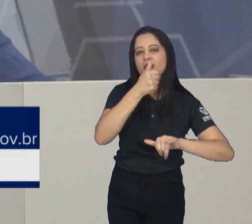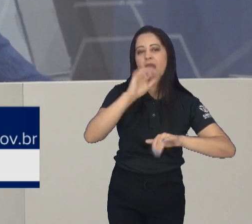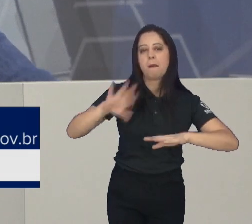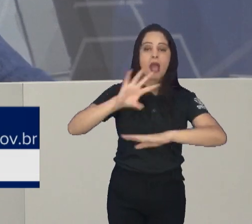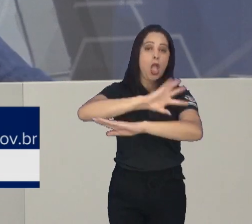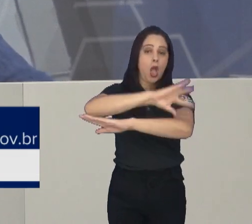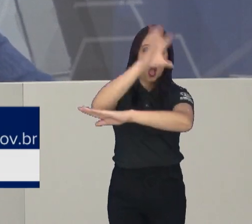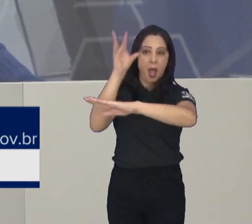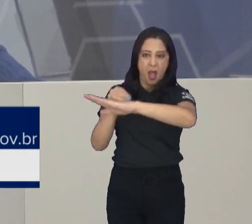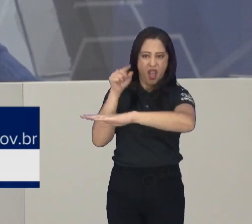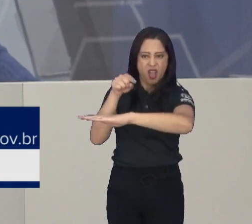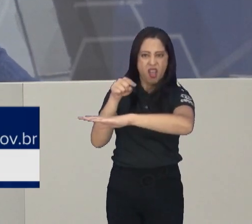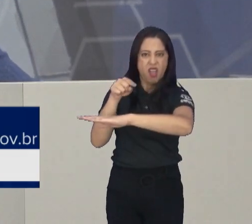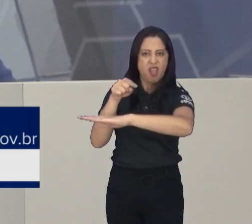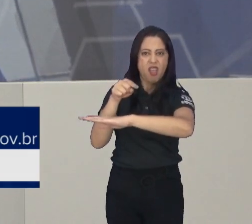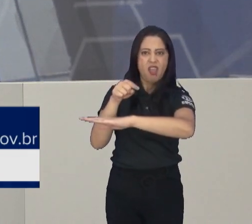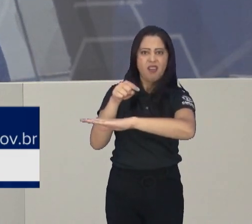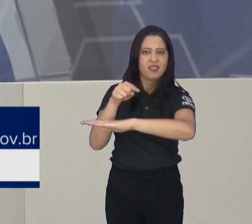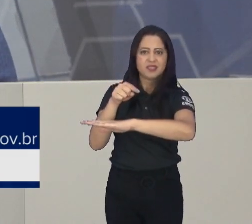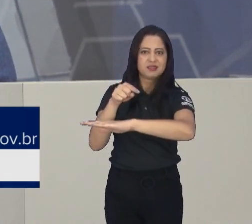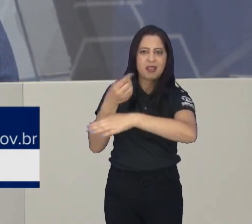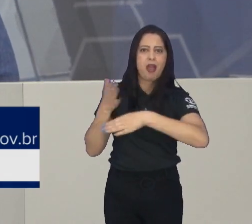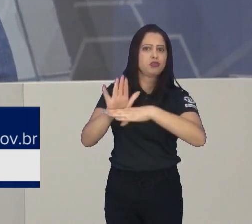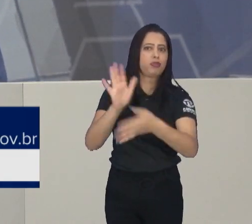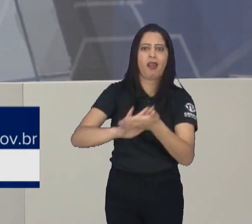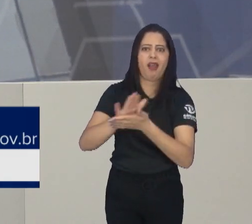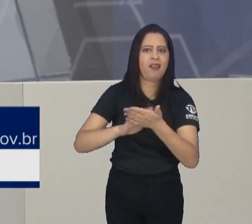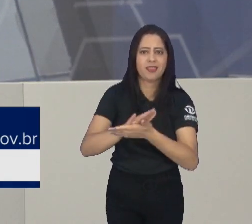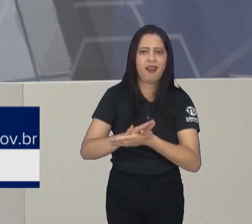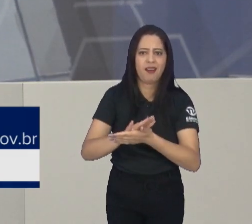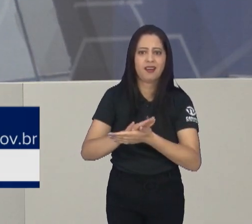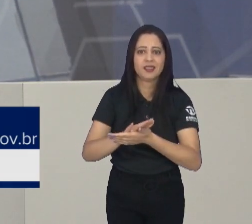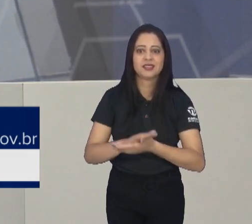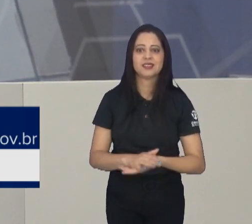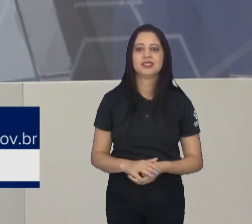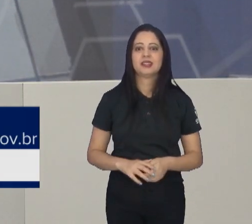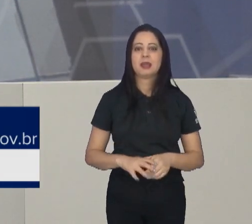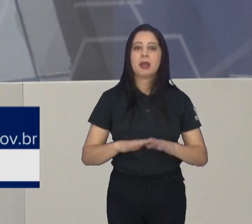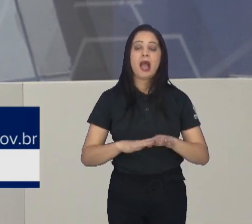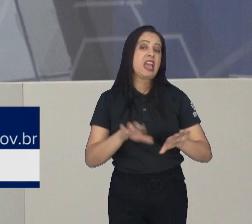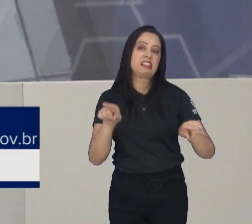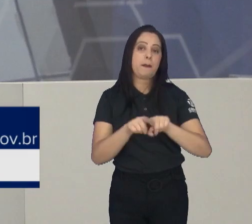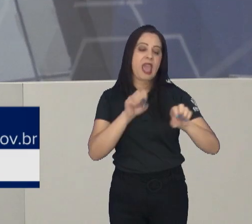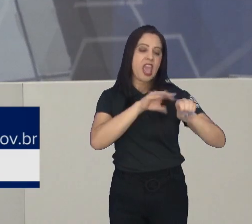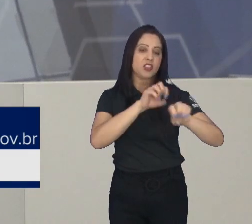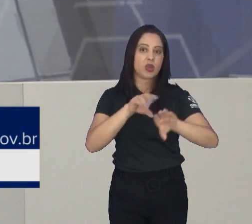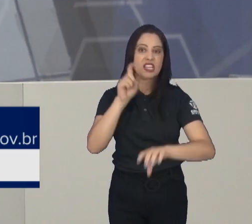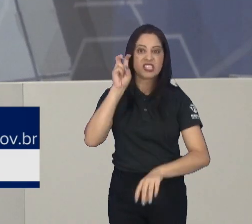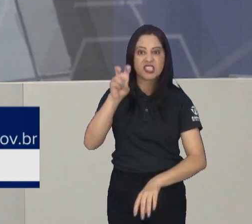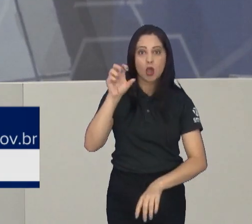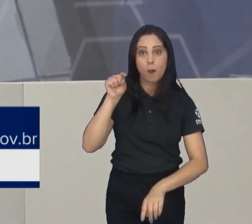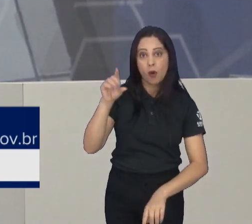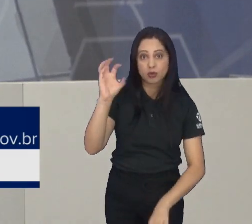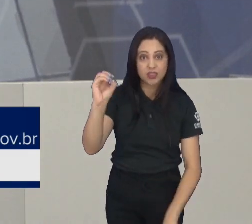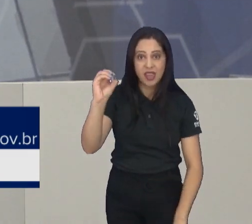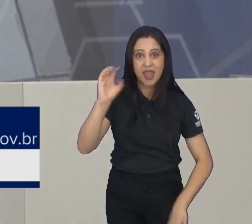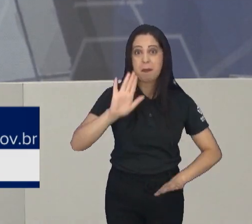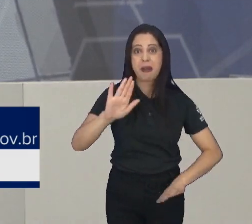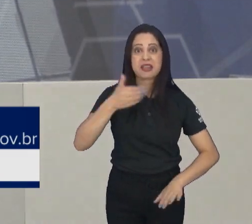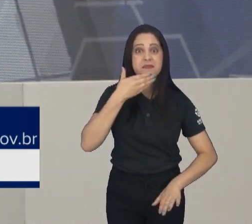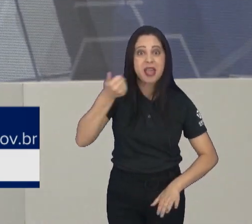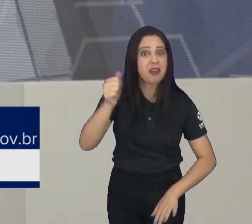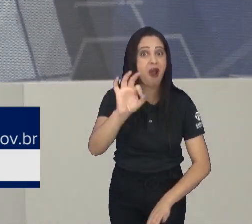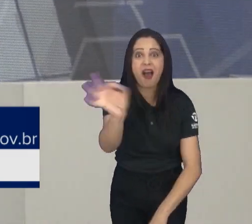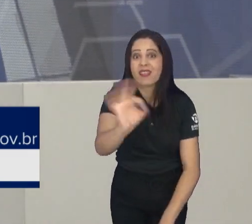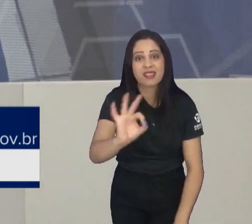serve para nada. É ter um título fake de cidade inteligente, como a Educação 5.0, que não melhorou o índice da educação.